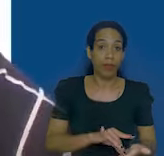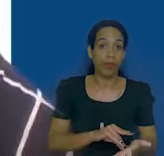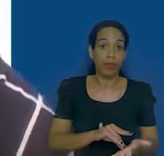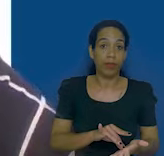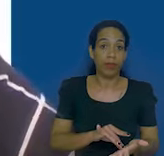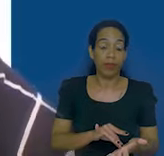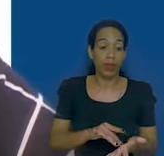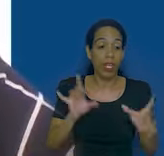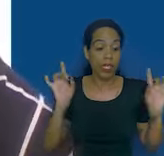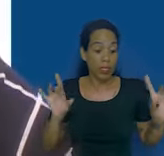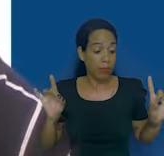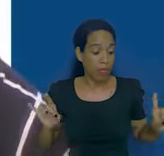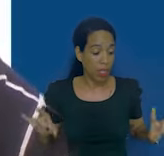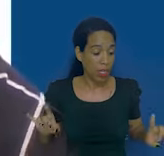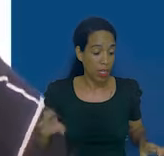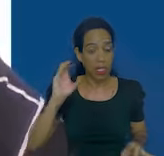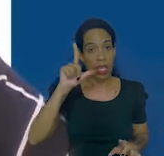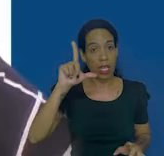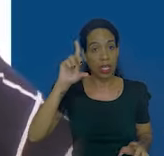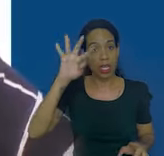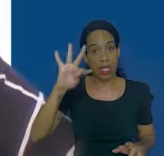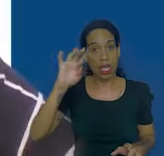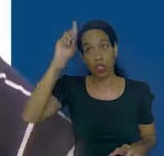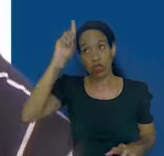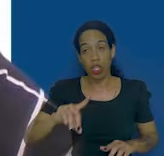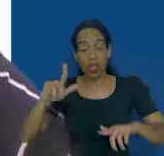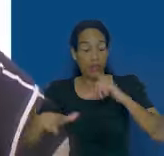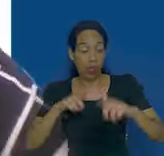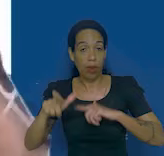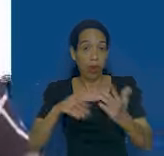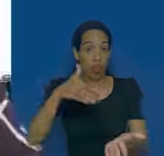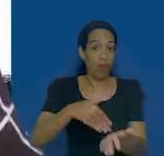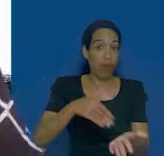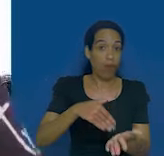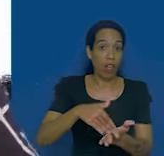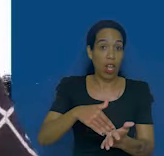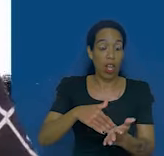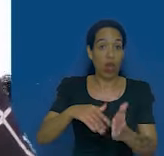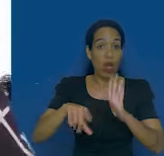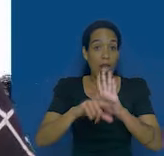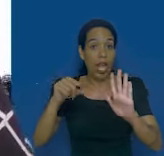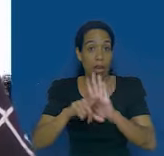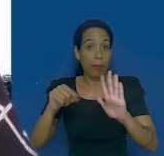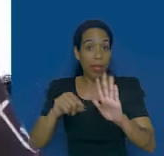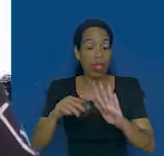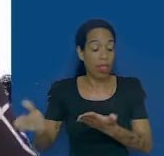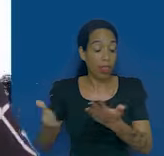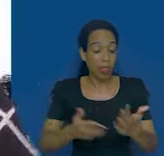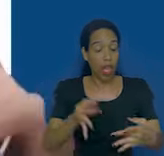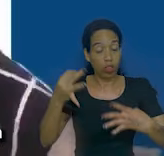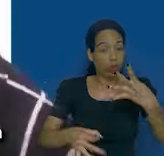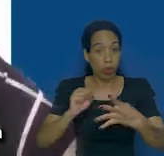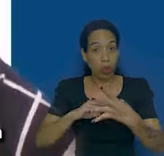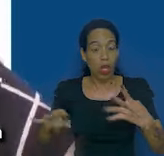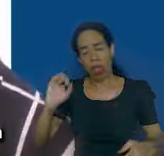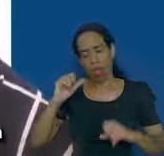essas partes específicas da CLT e do direito do trabalho, e ao final de cada capítulo, como a gente traz A